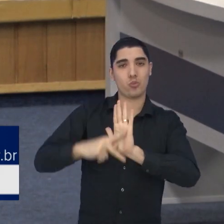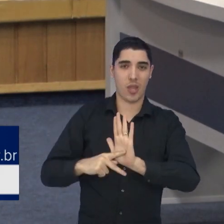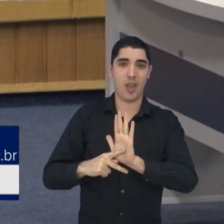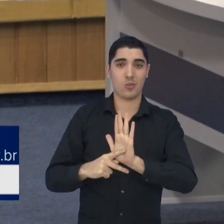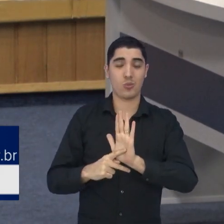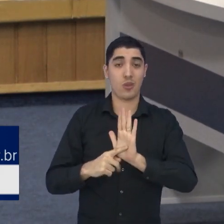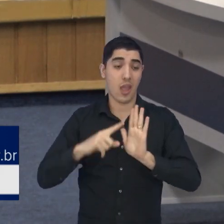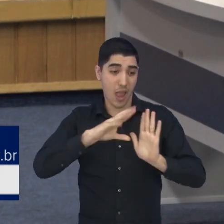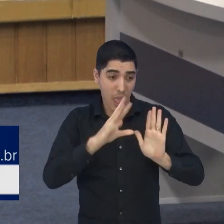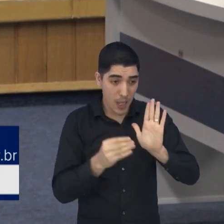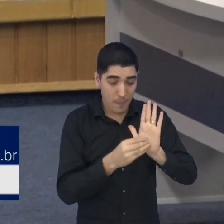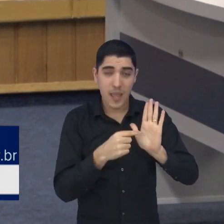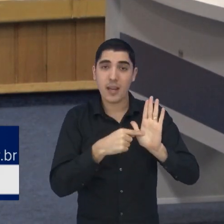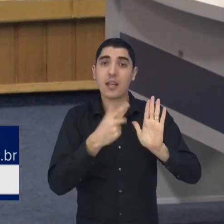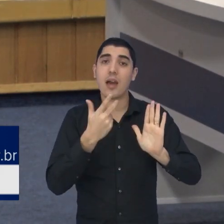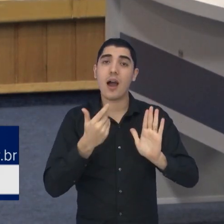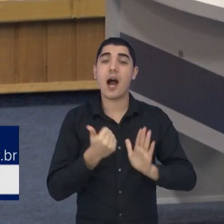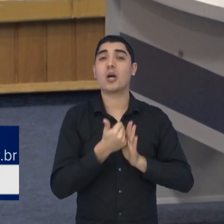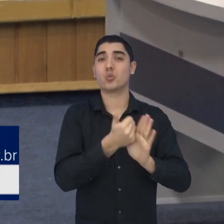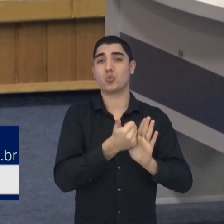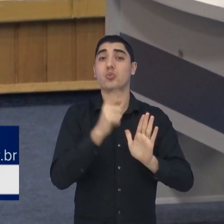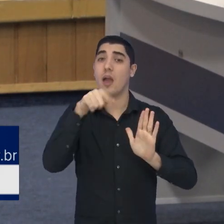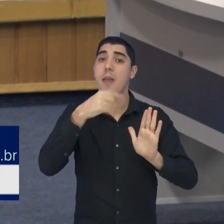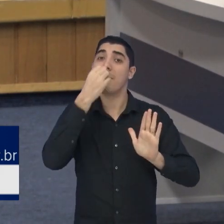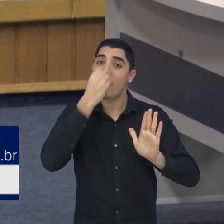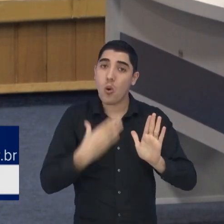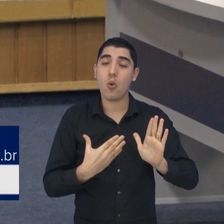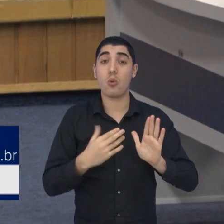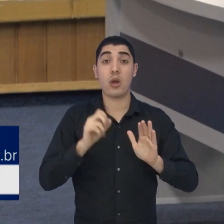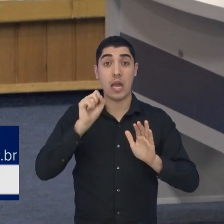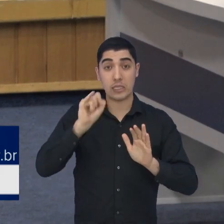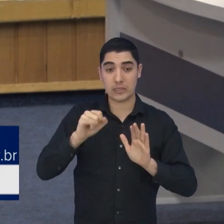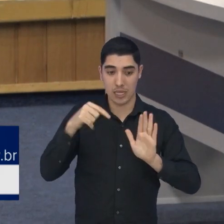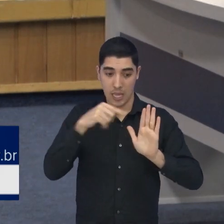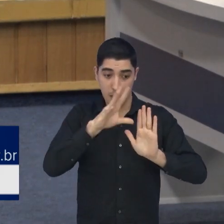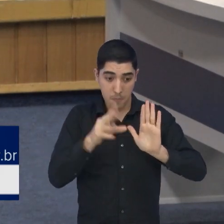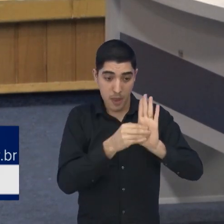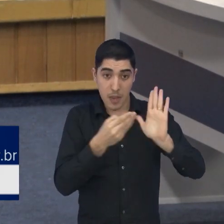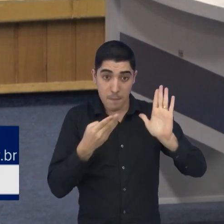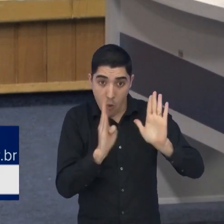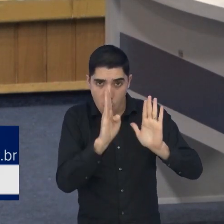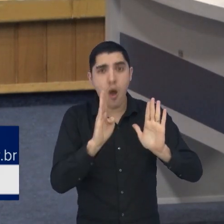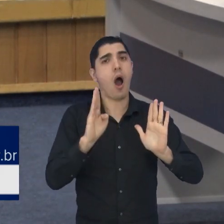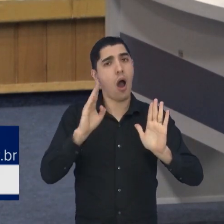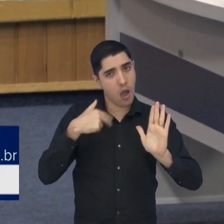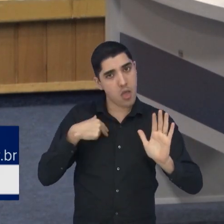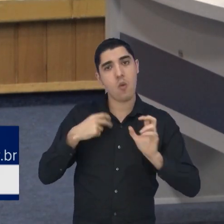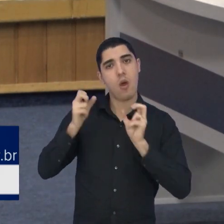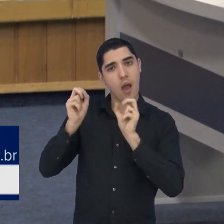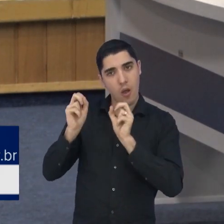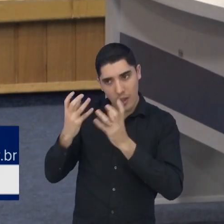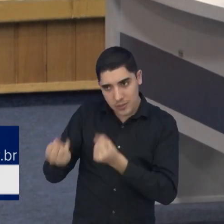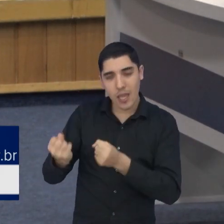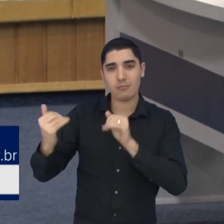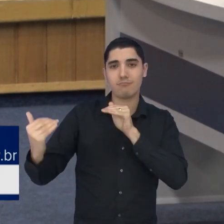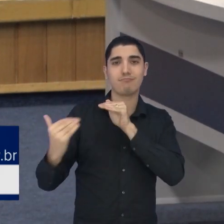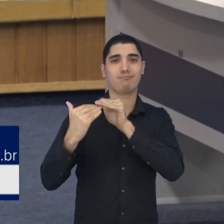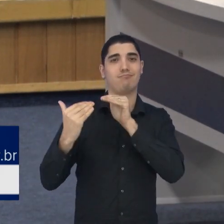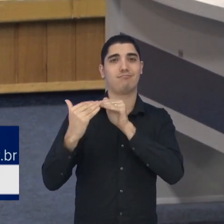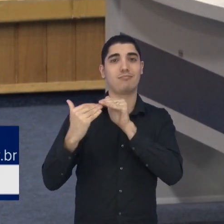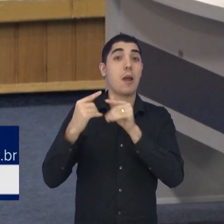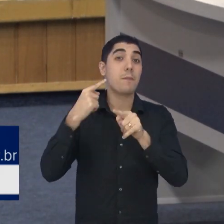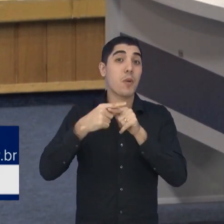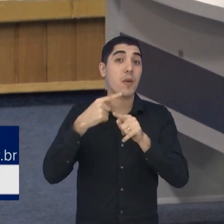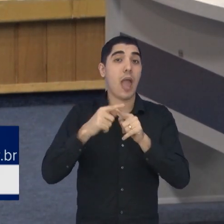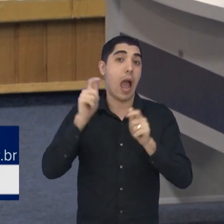que tem que ser colocada no plenário e deve aprovar. Se tivesse aprovado a emenda, com certeza eu votaria a favor, porque você delimita que